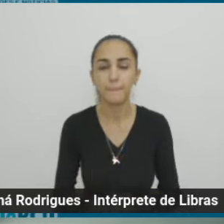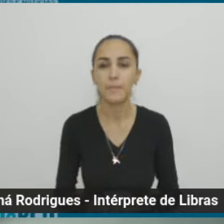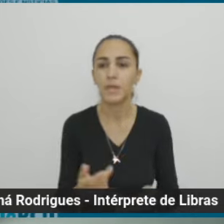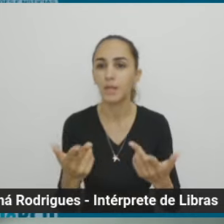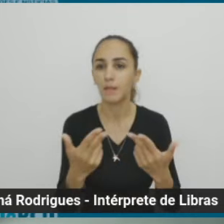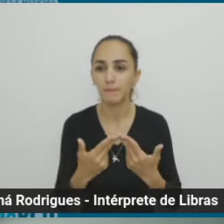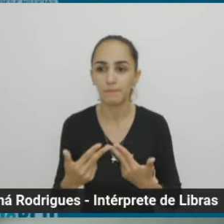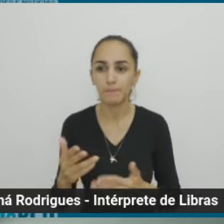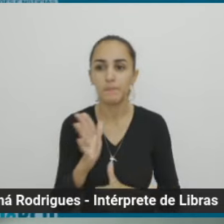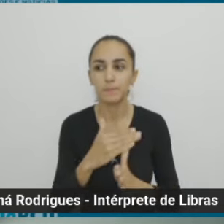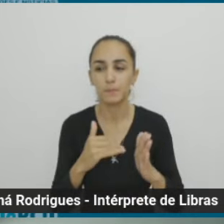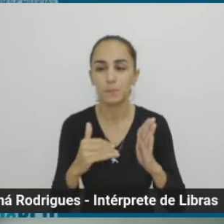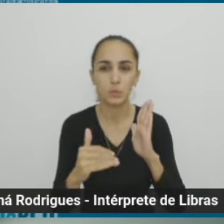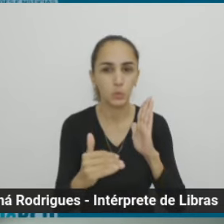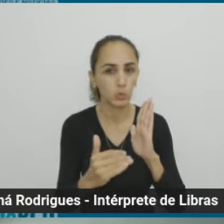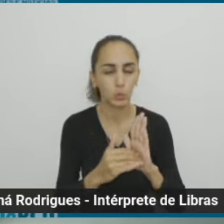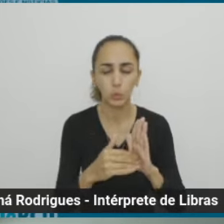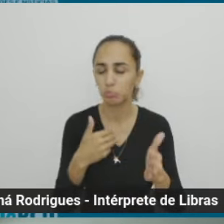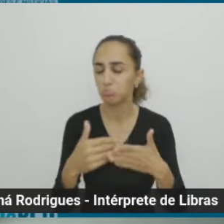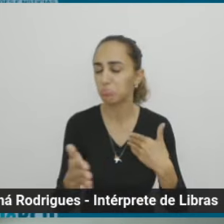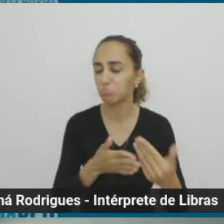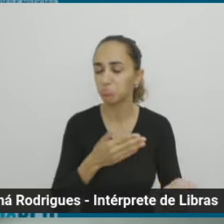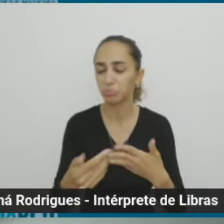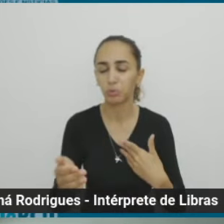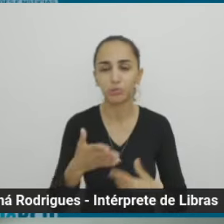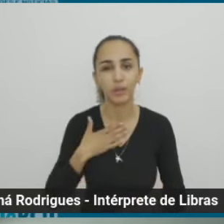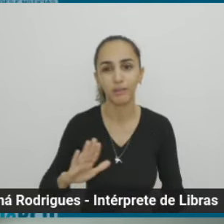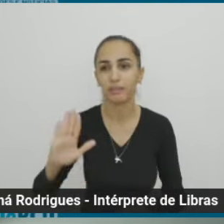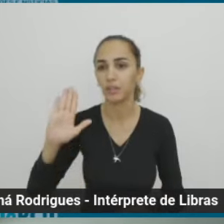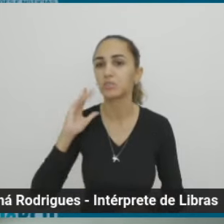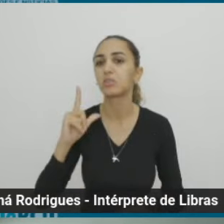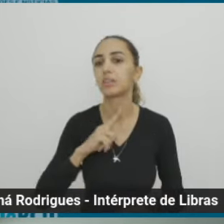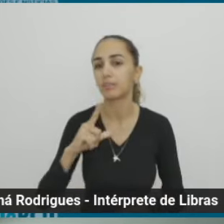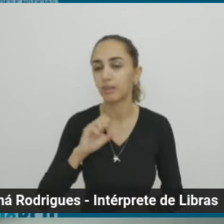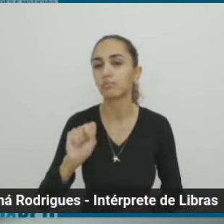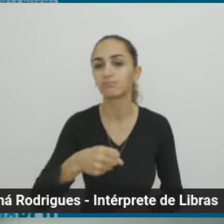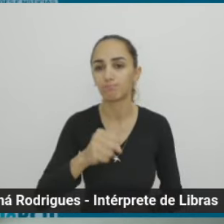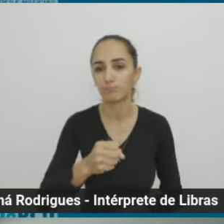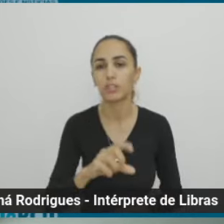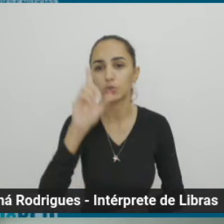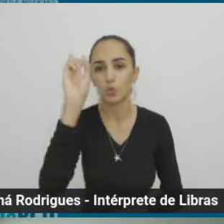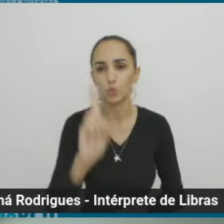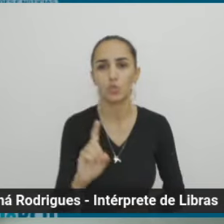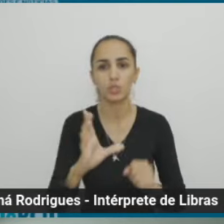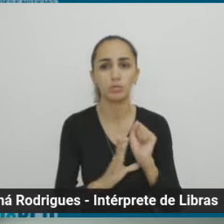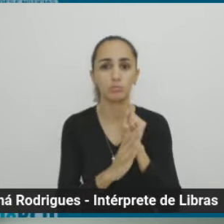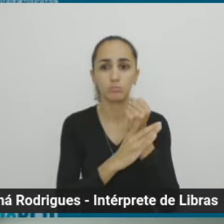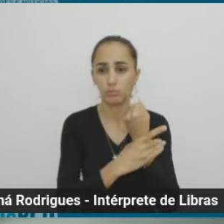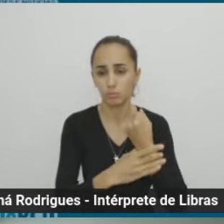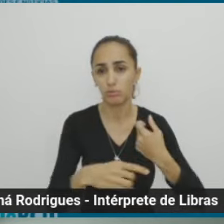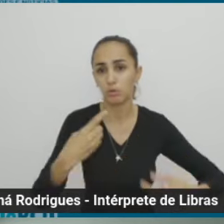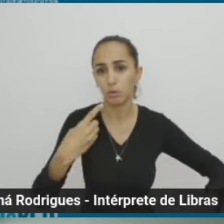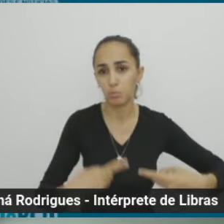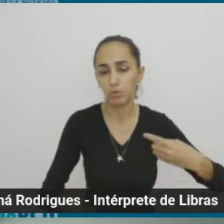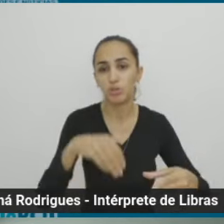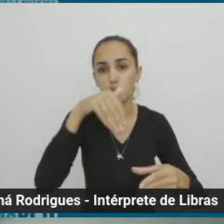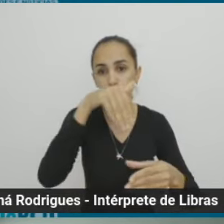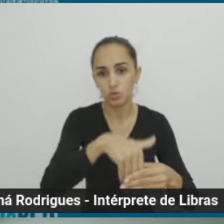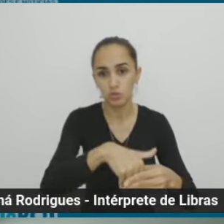e qualquer outra candidatura, também tenham assegurados os seus direitos políticos de votar. Por isso a gente fala